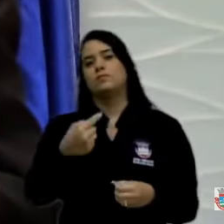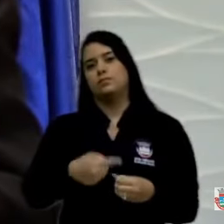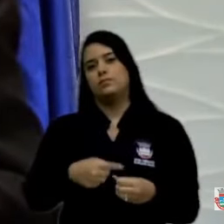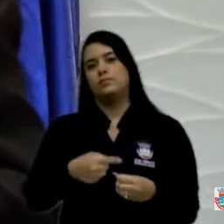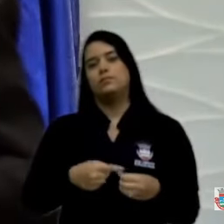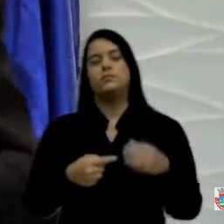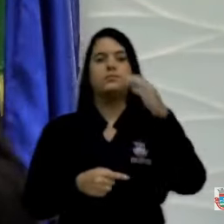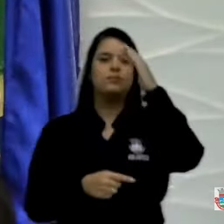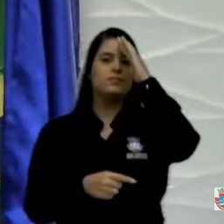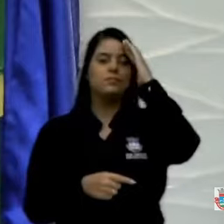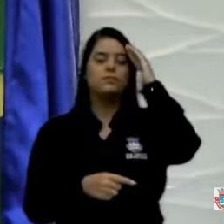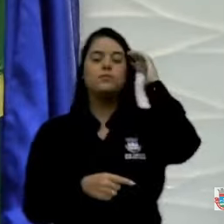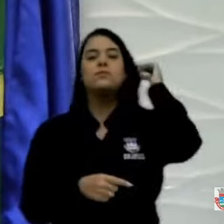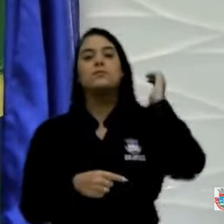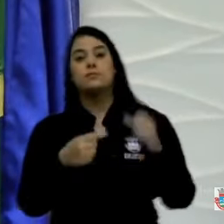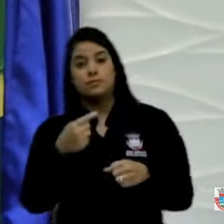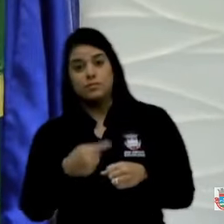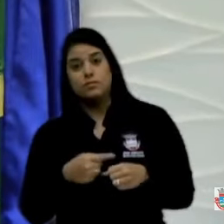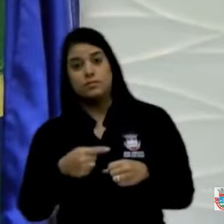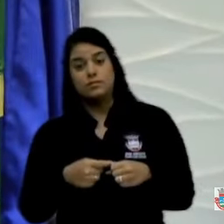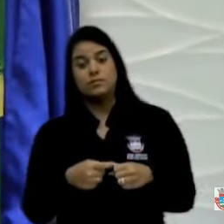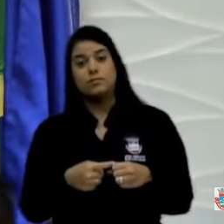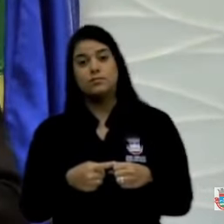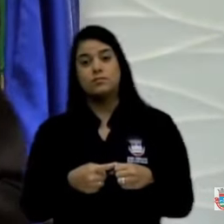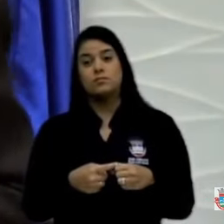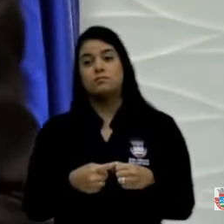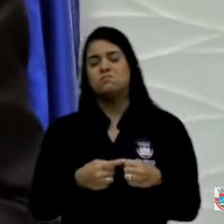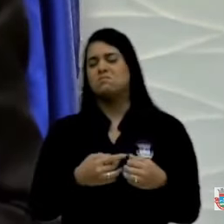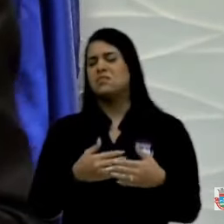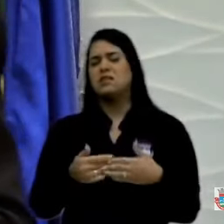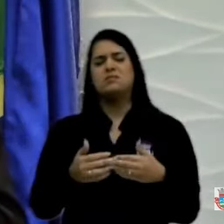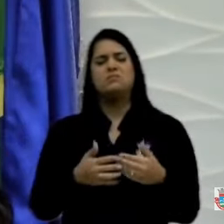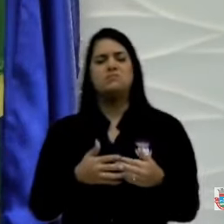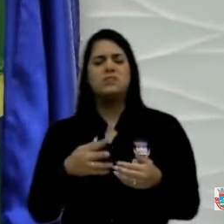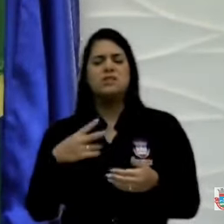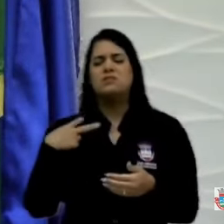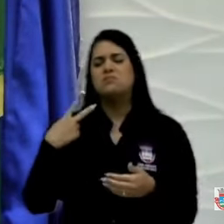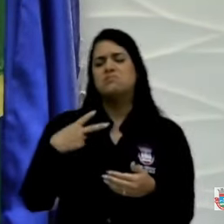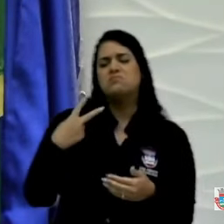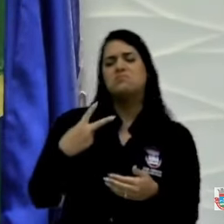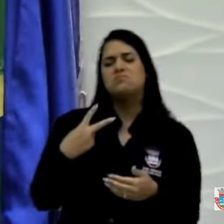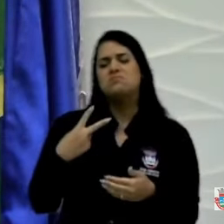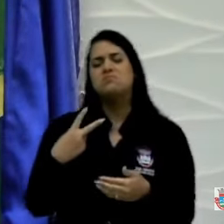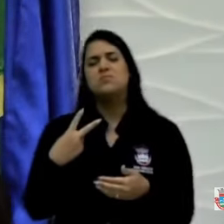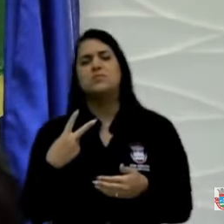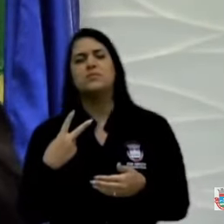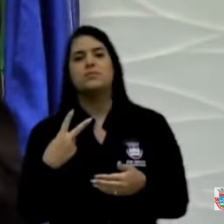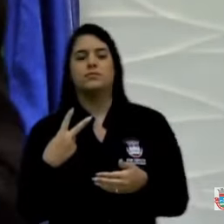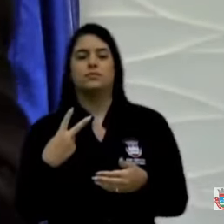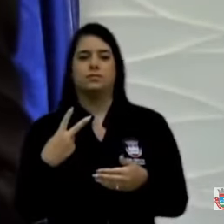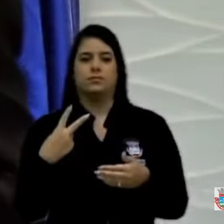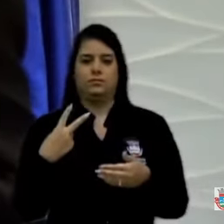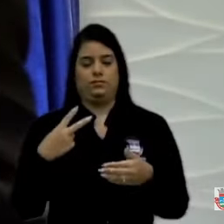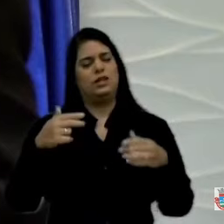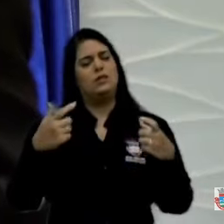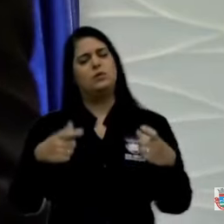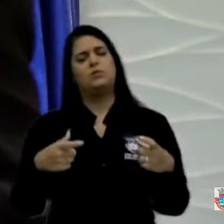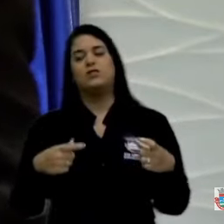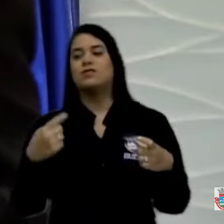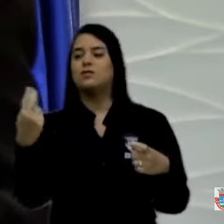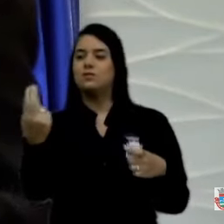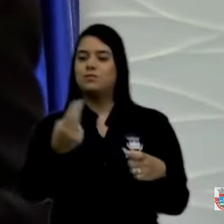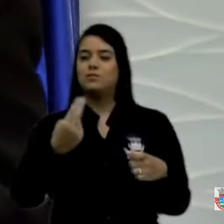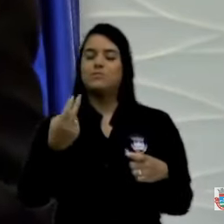município. Município esse que, independente de sermos vereadores ou não, é a nossa casa, é o nosso lar, é